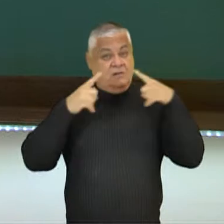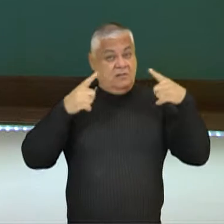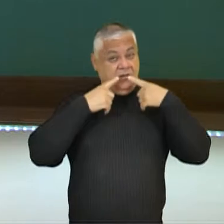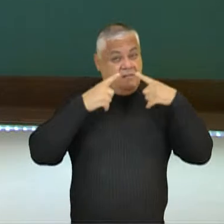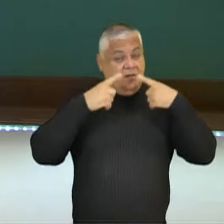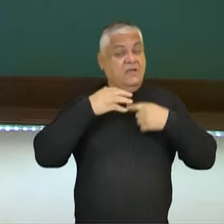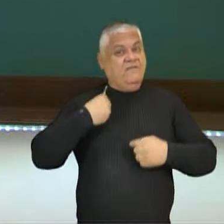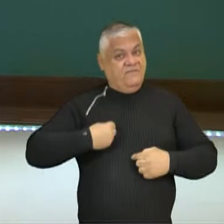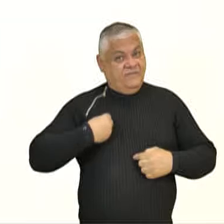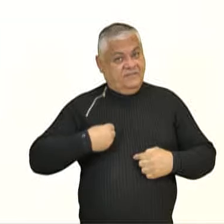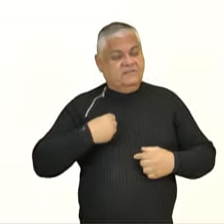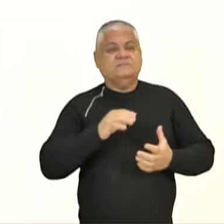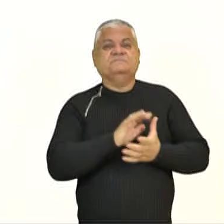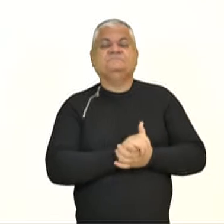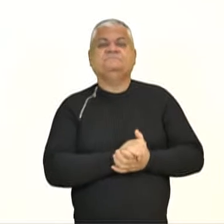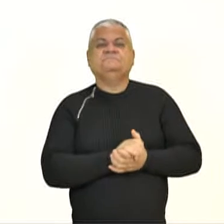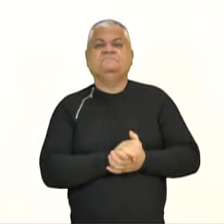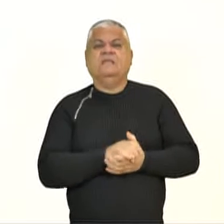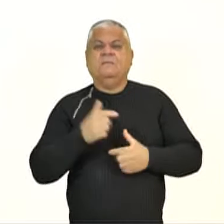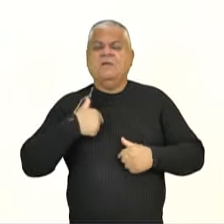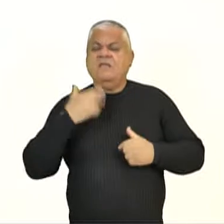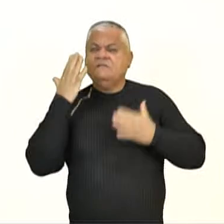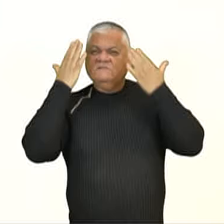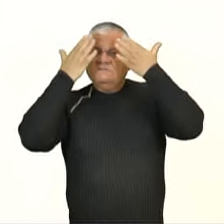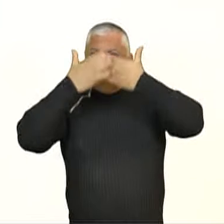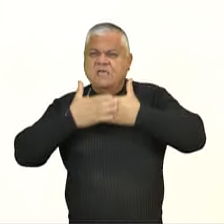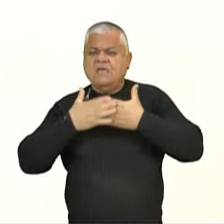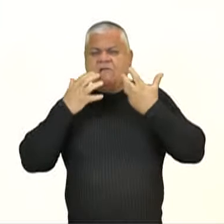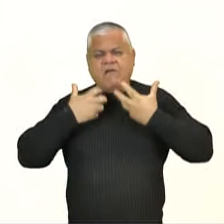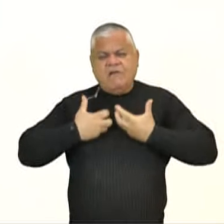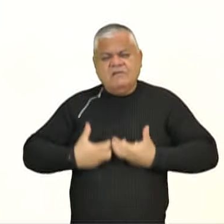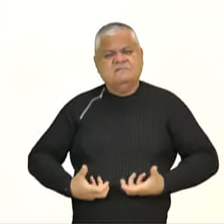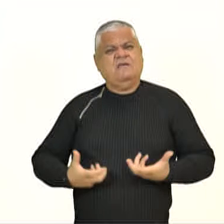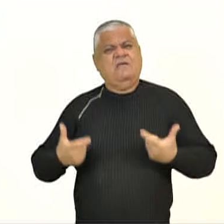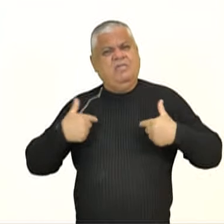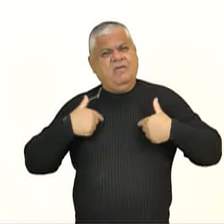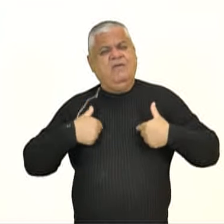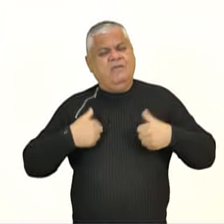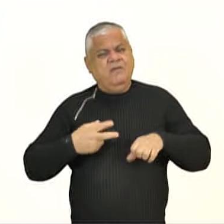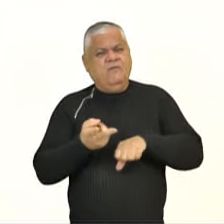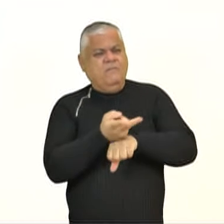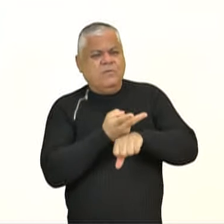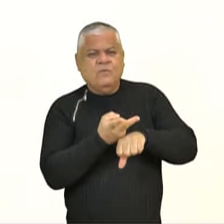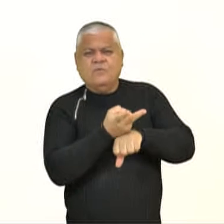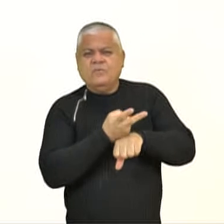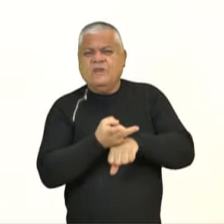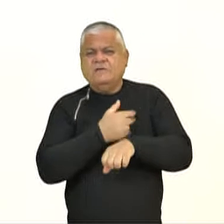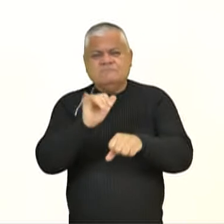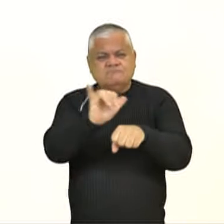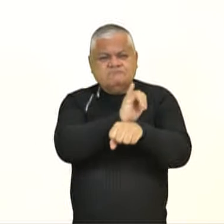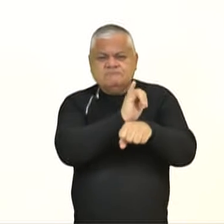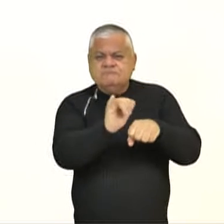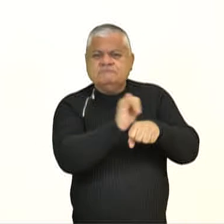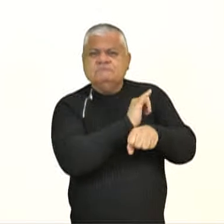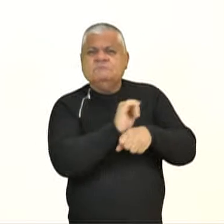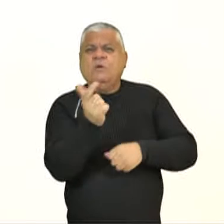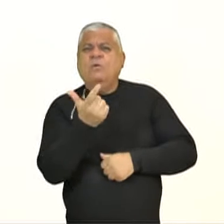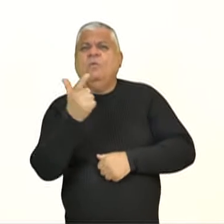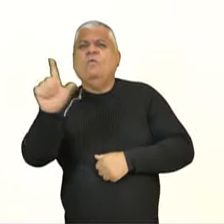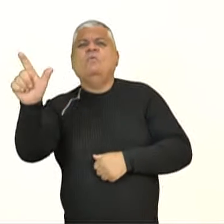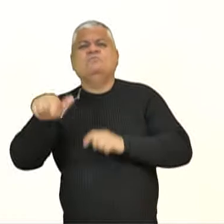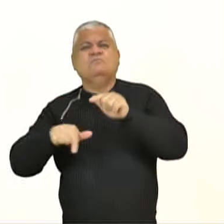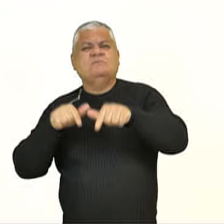própria sorte. Que cegueira, que canseira, eu hei de buscar maneira de algum outro